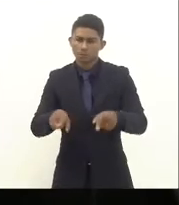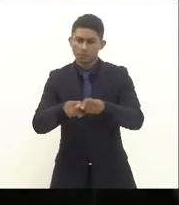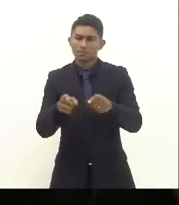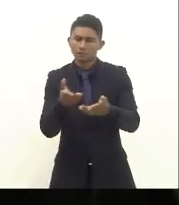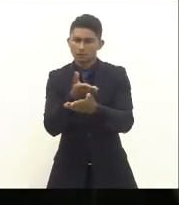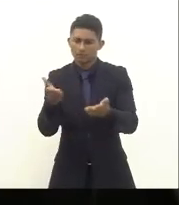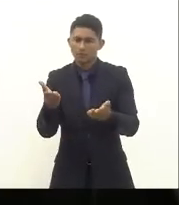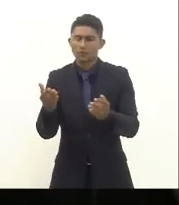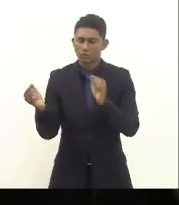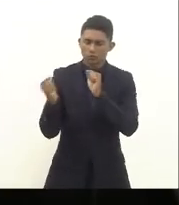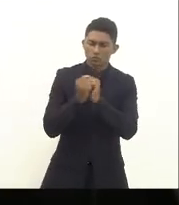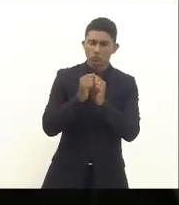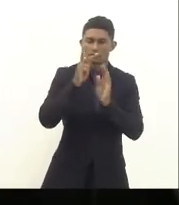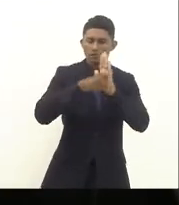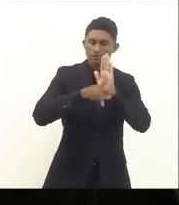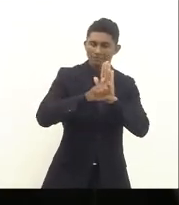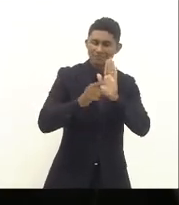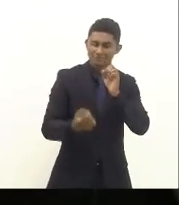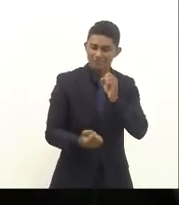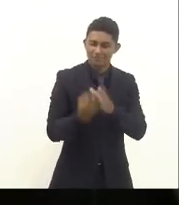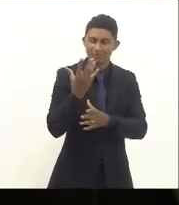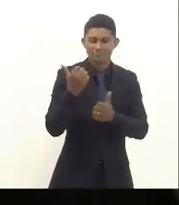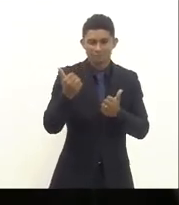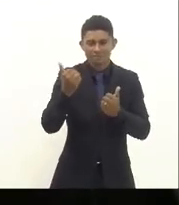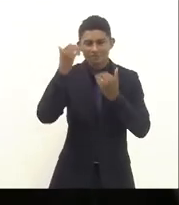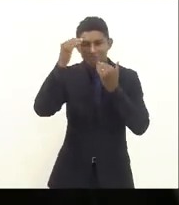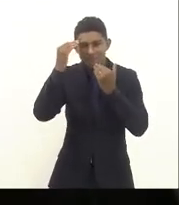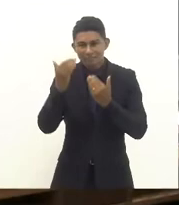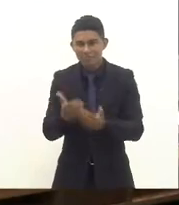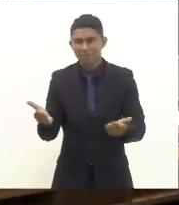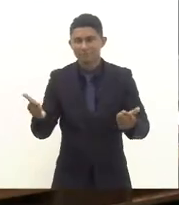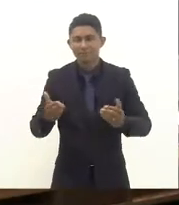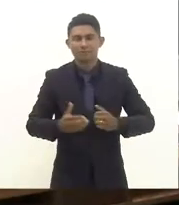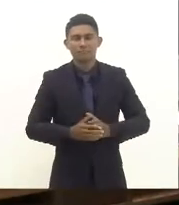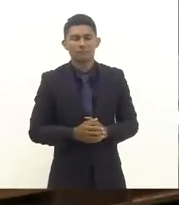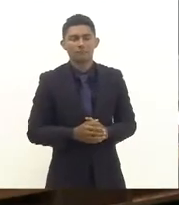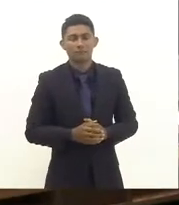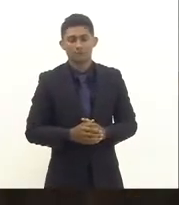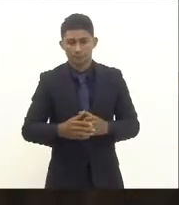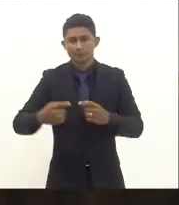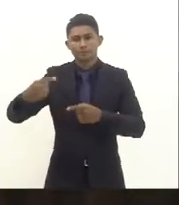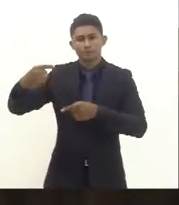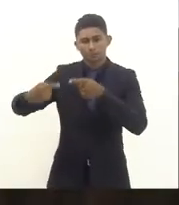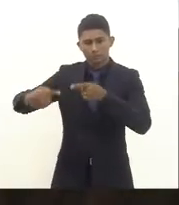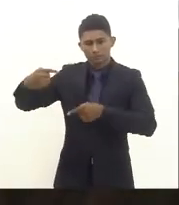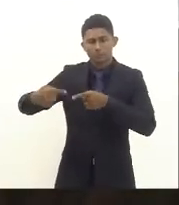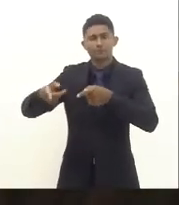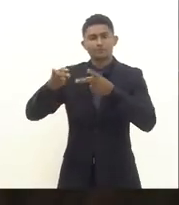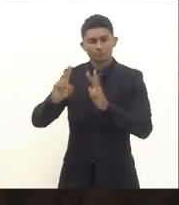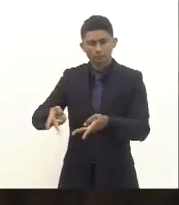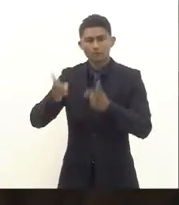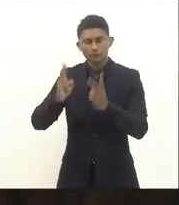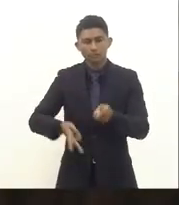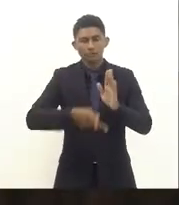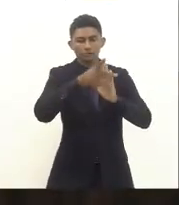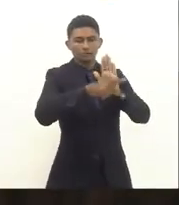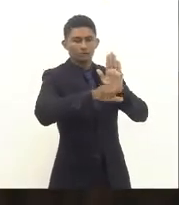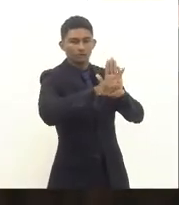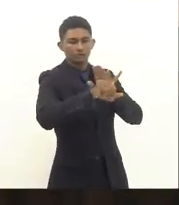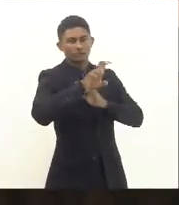desse projeto tão importante que tá obrigado e continua em discussão um projeto de lei